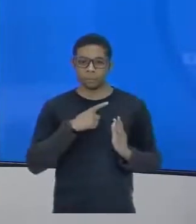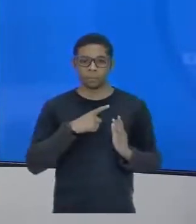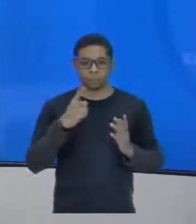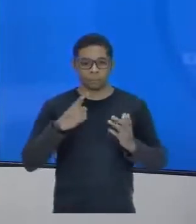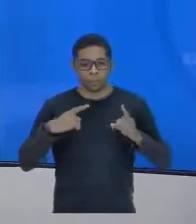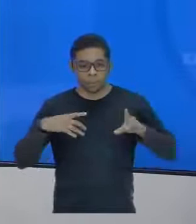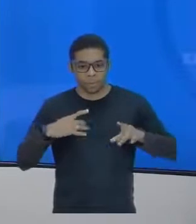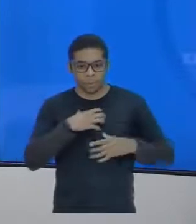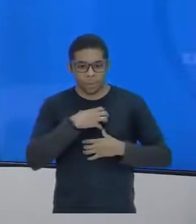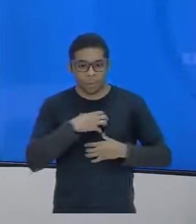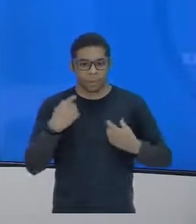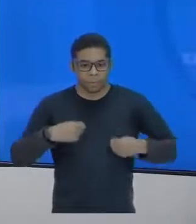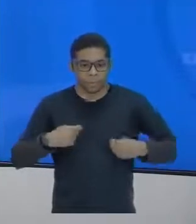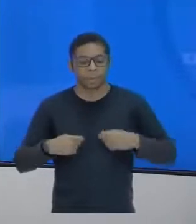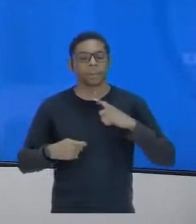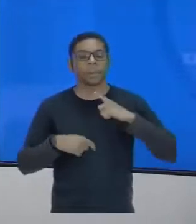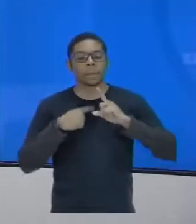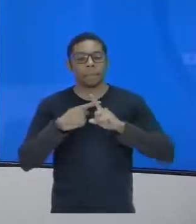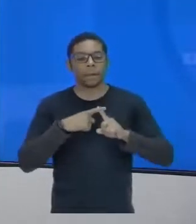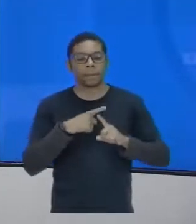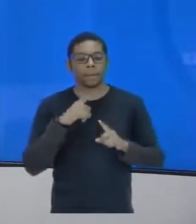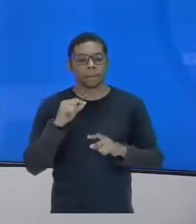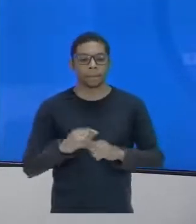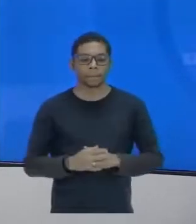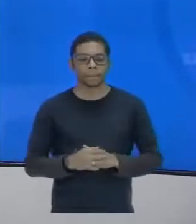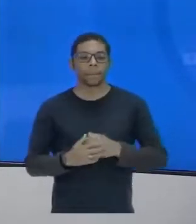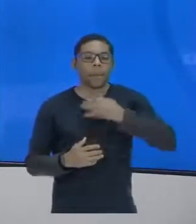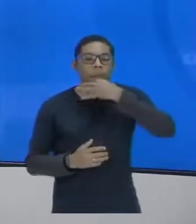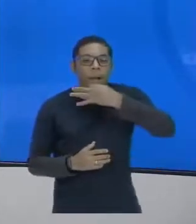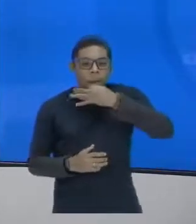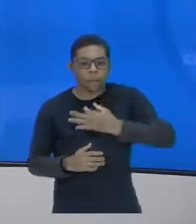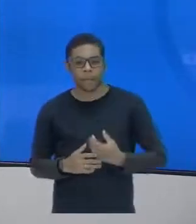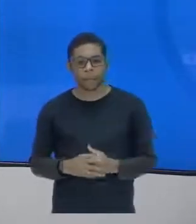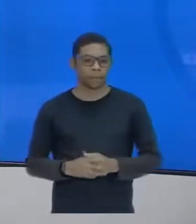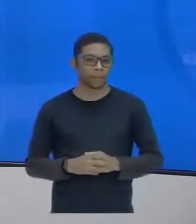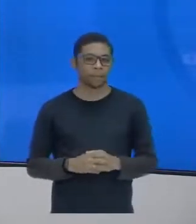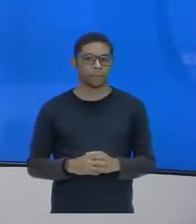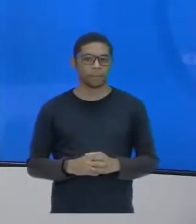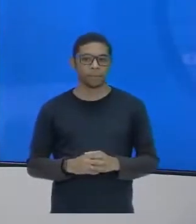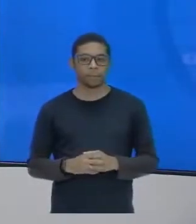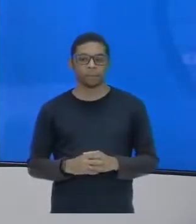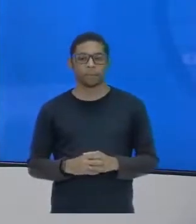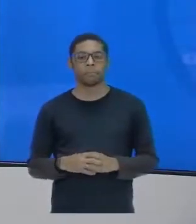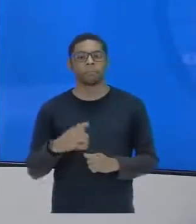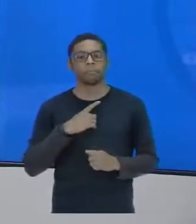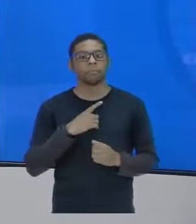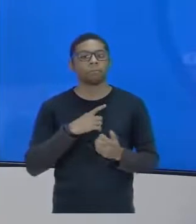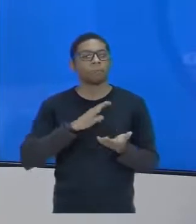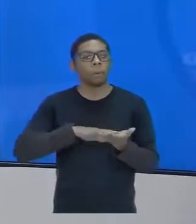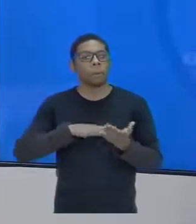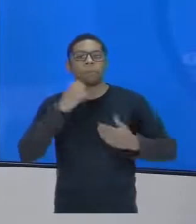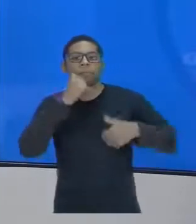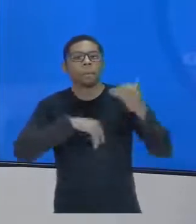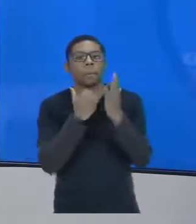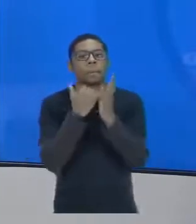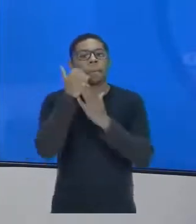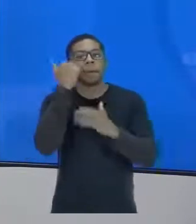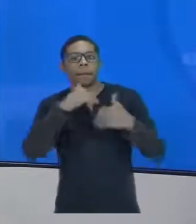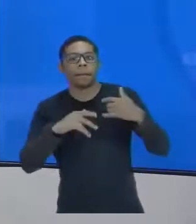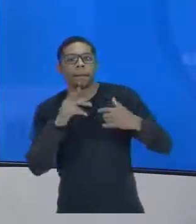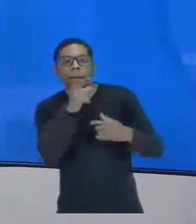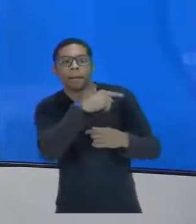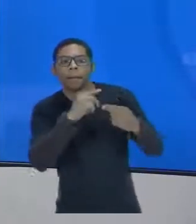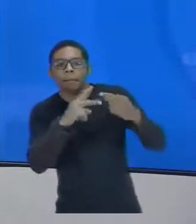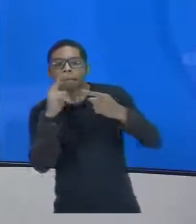tem que ter uma tese. Você tem que ter argumentos sustentando essa tese, tem que ter proposta de intervenção, ou seja, você tem que